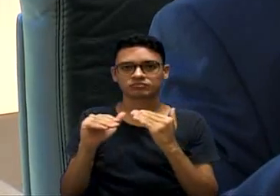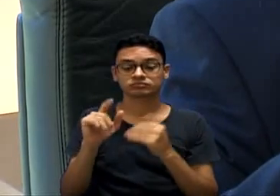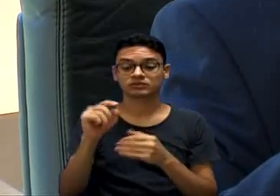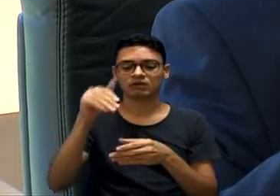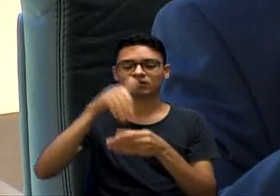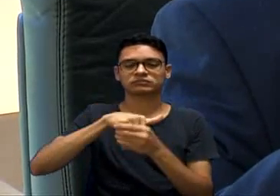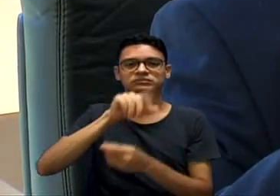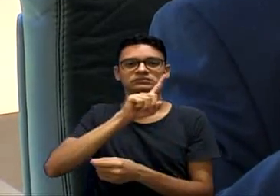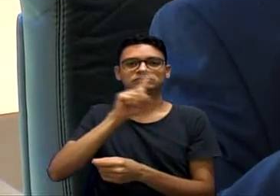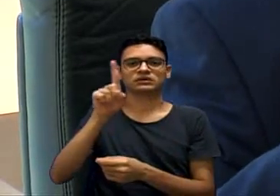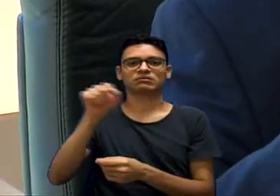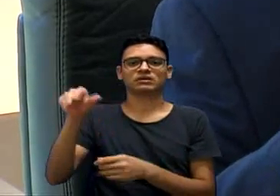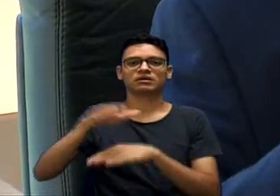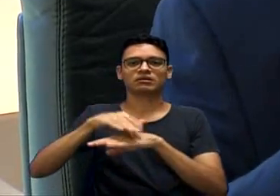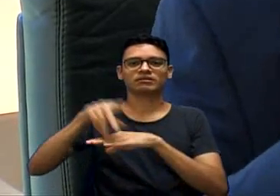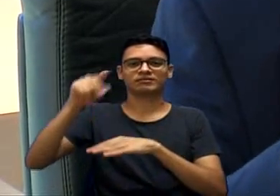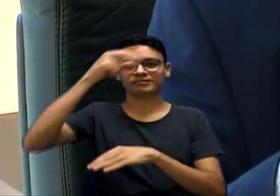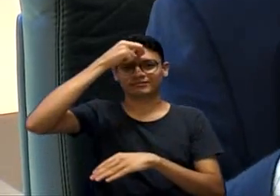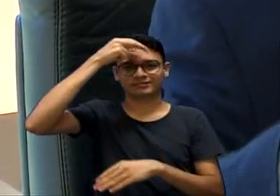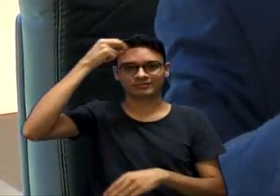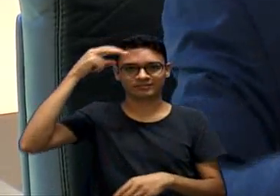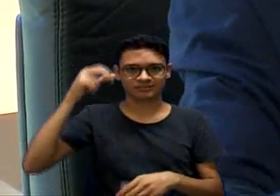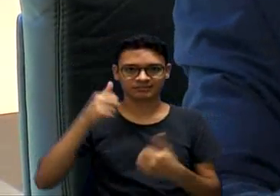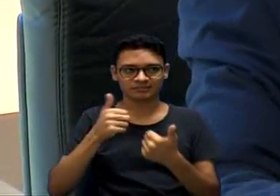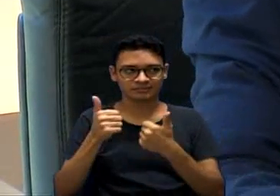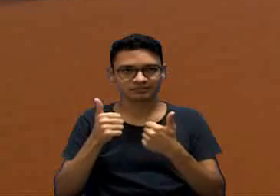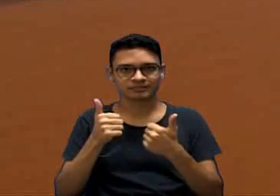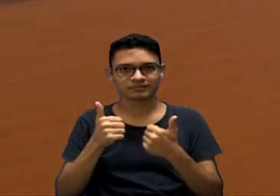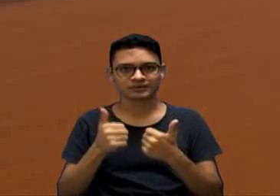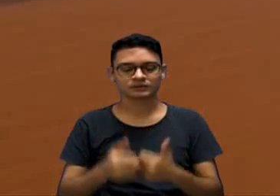o veto do executivo.